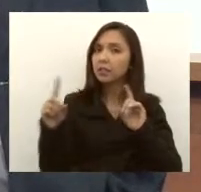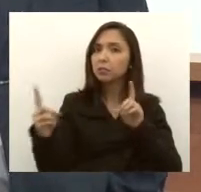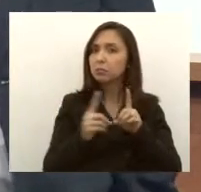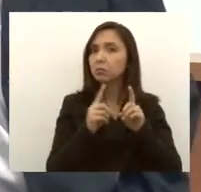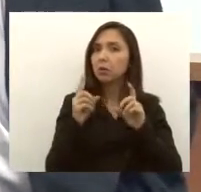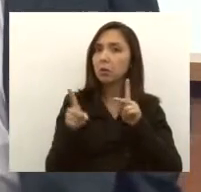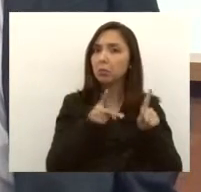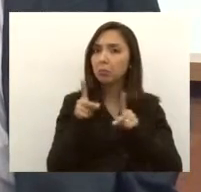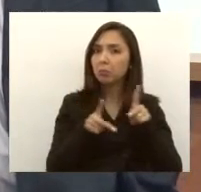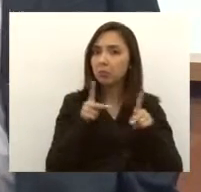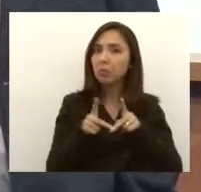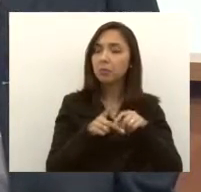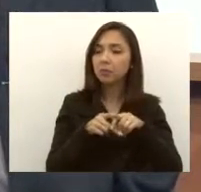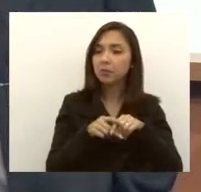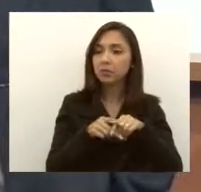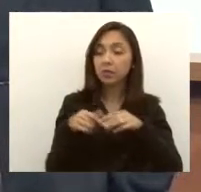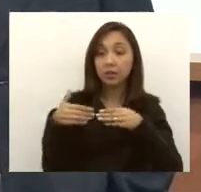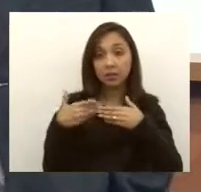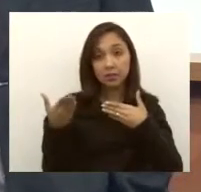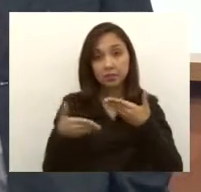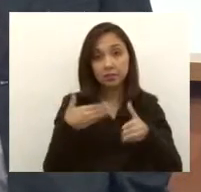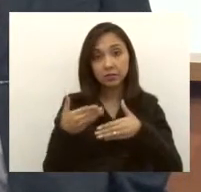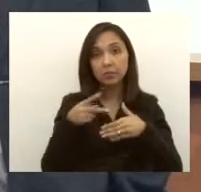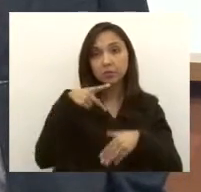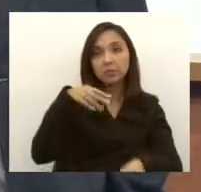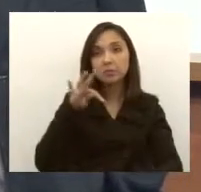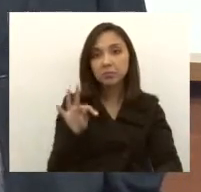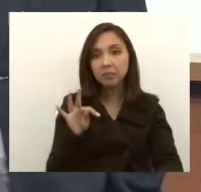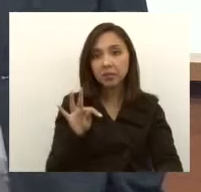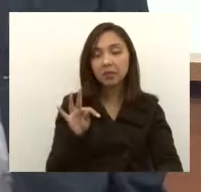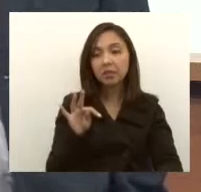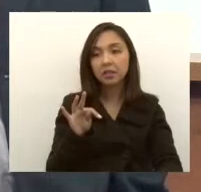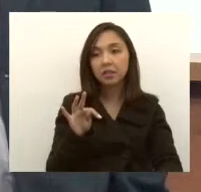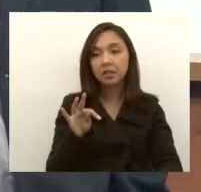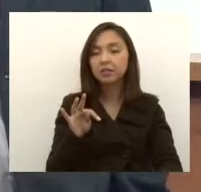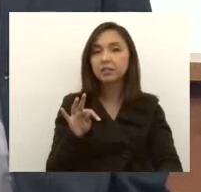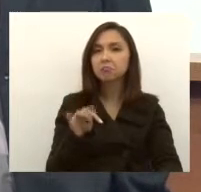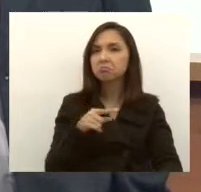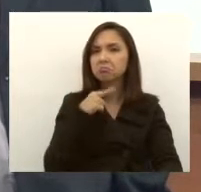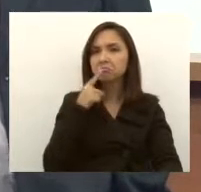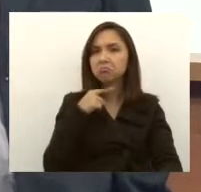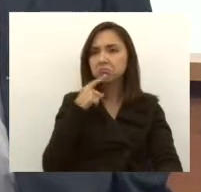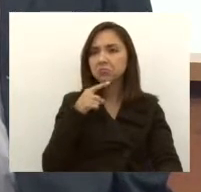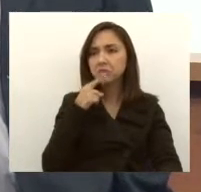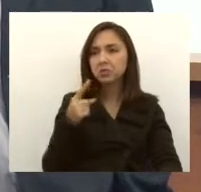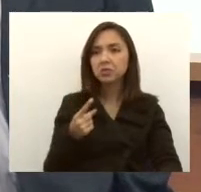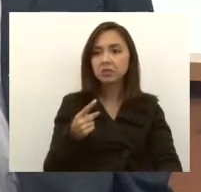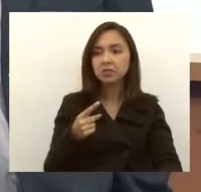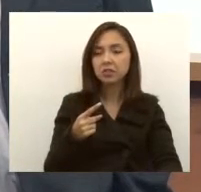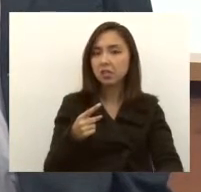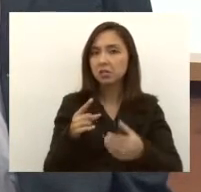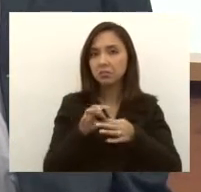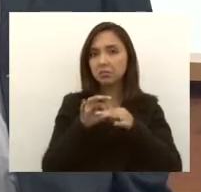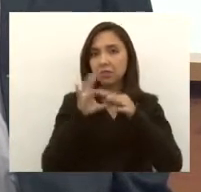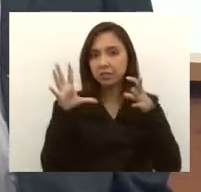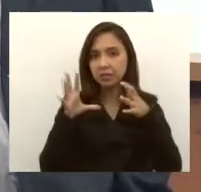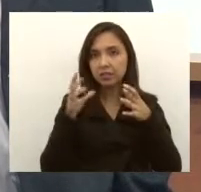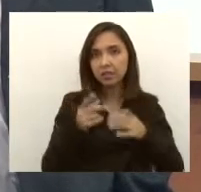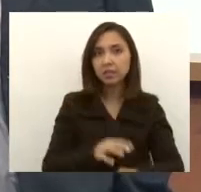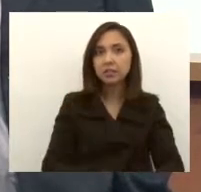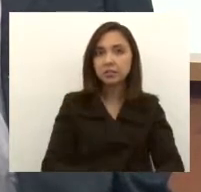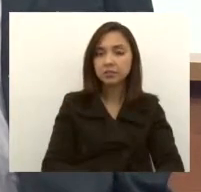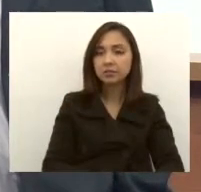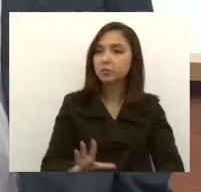população. A partir do momento que o PT assumiu o poder, não recebe mais uma liderança.